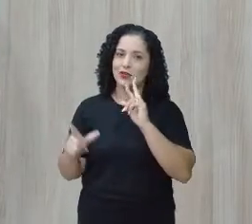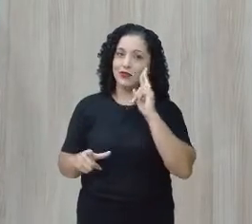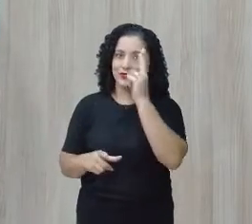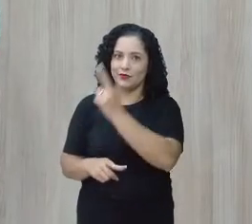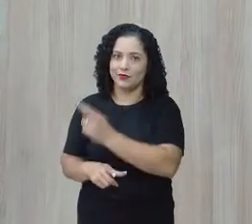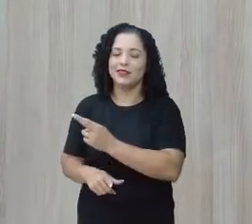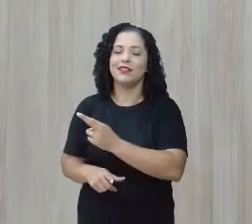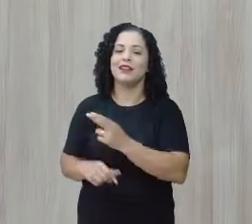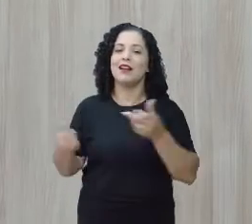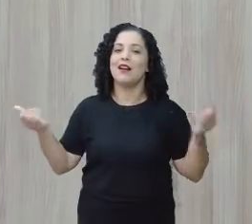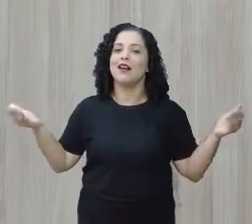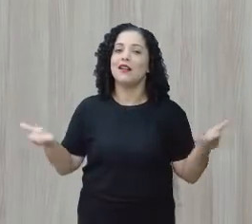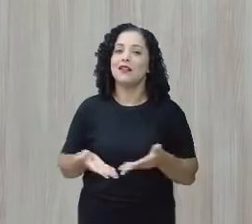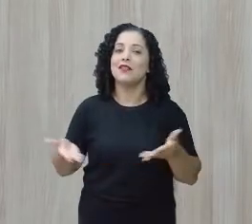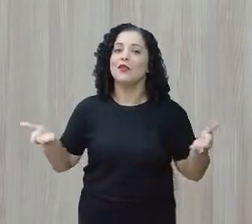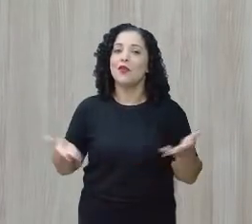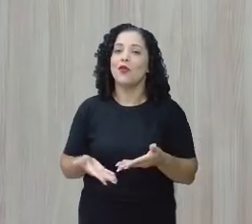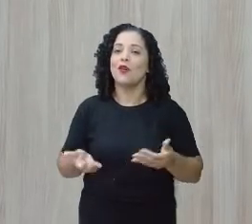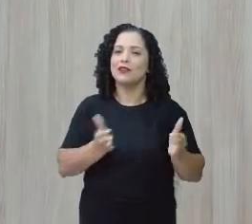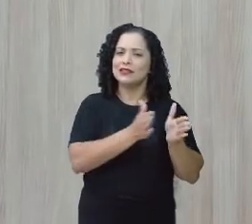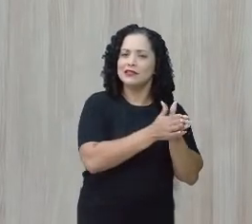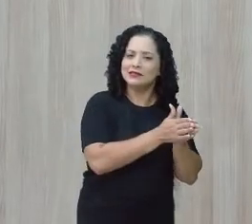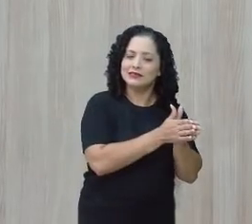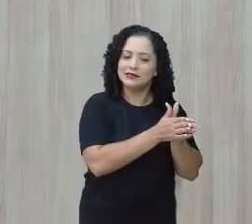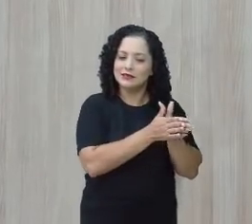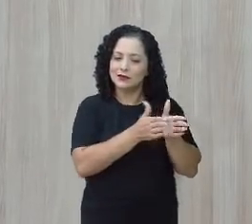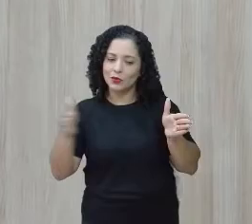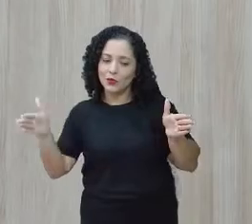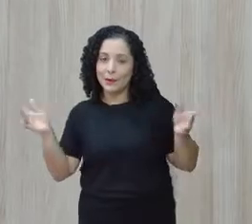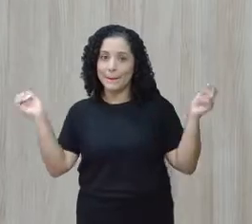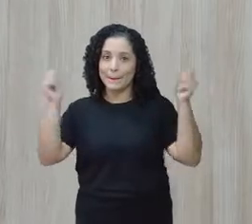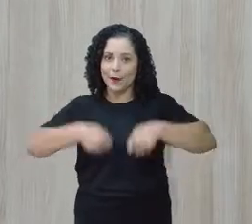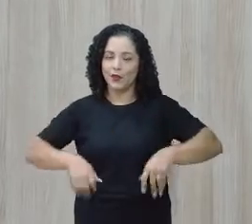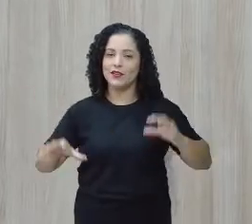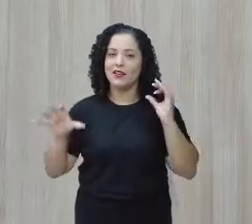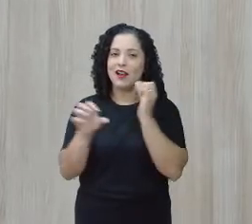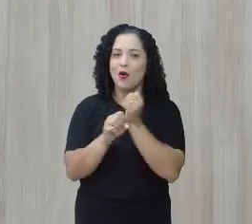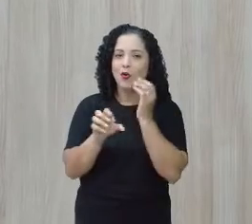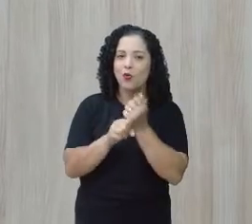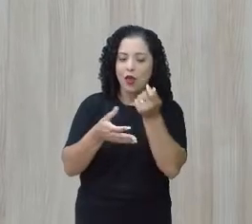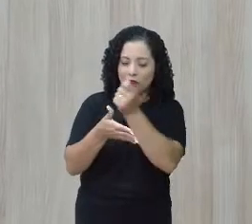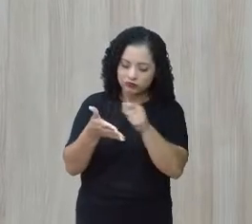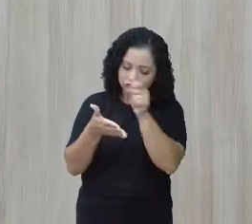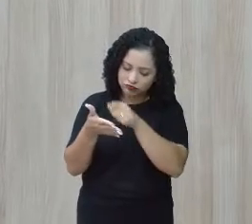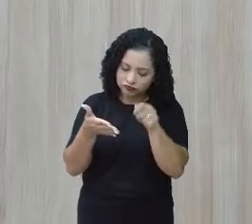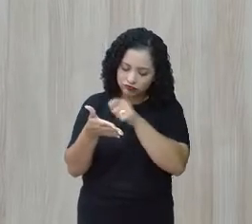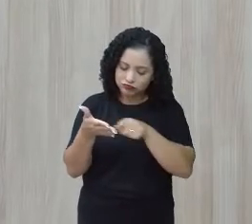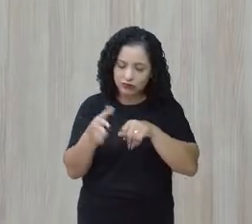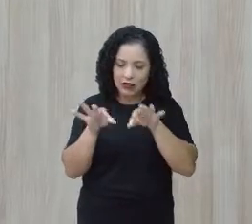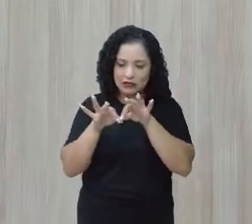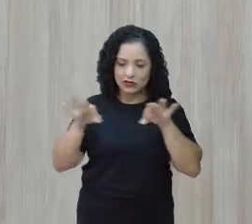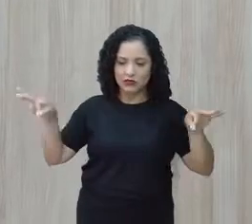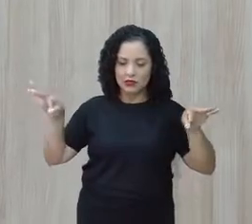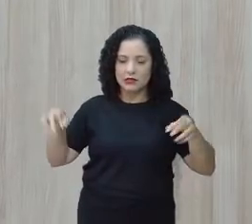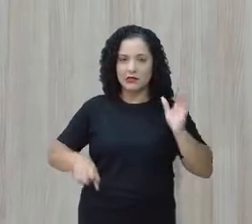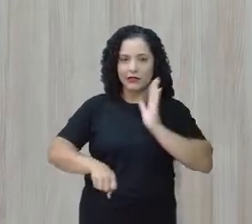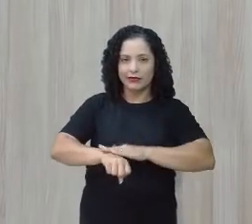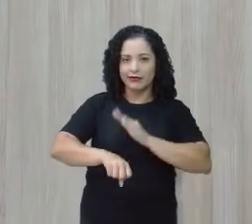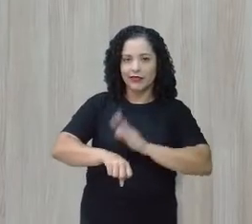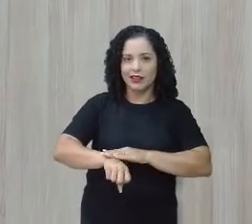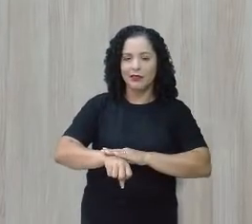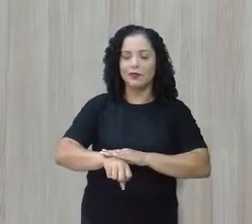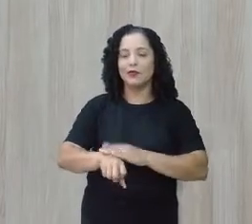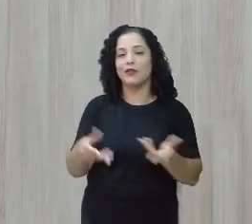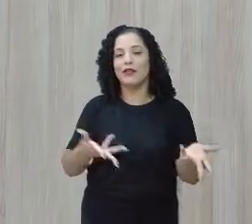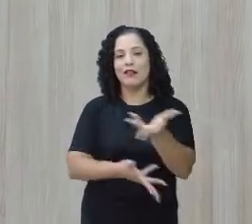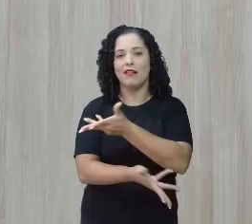através da observação, e com a trajetória a gente vai poder fazer cálculo, a gente vai poder calcular distância, tempo, em relação